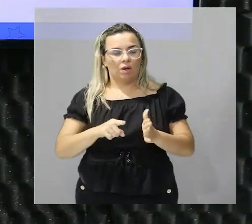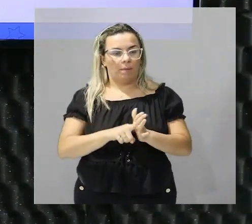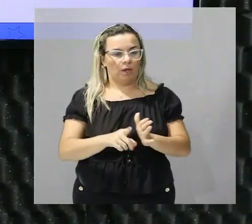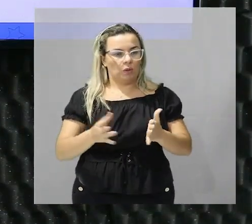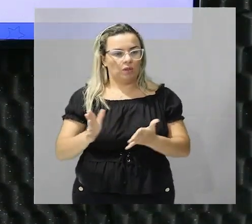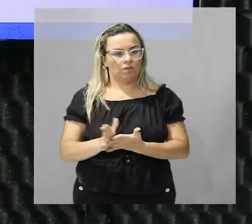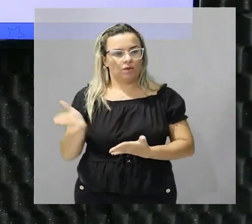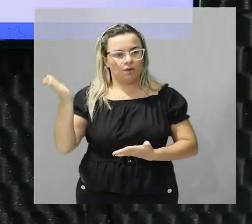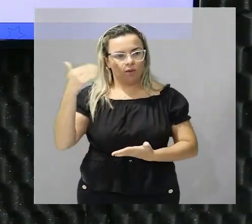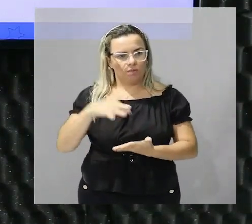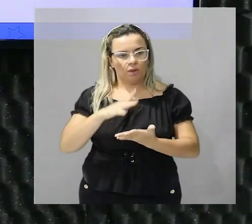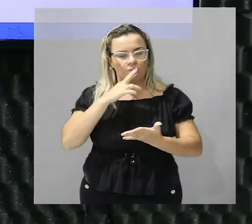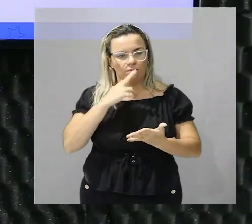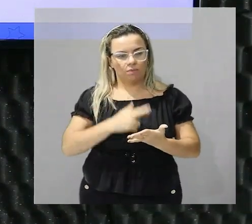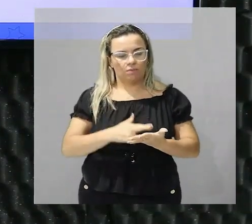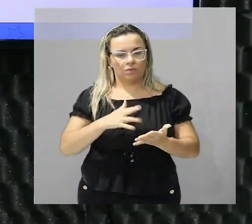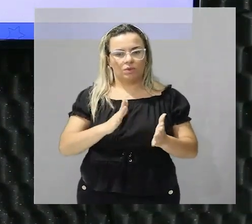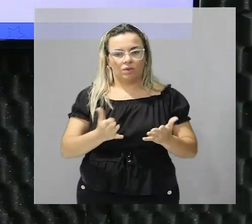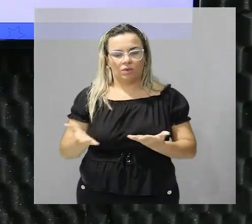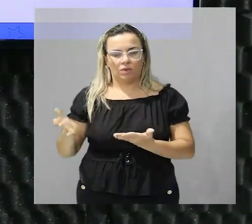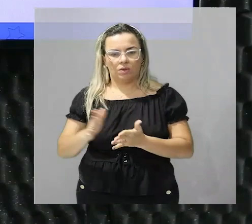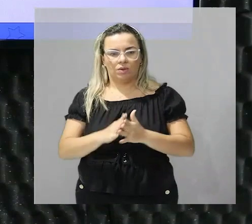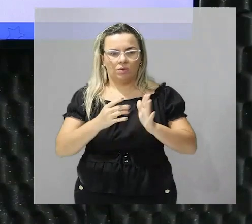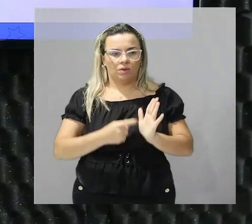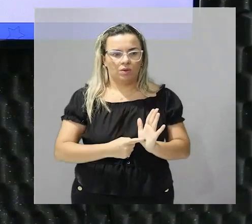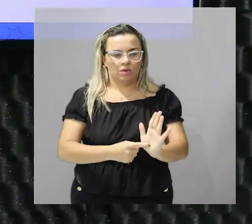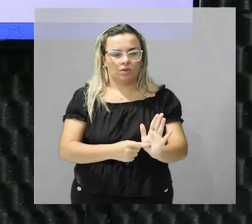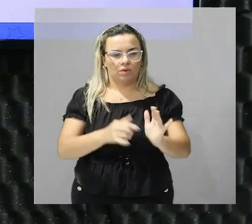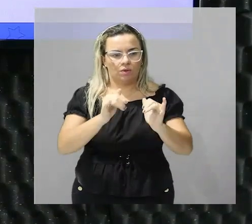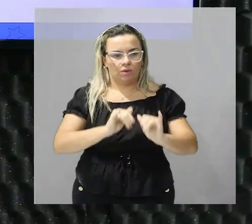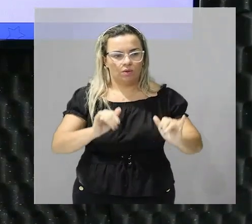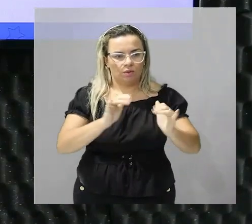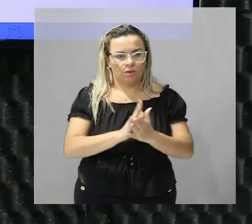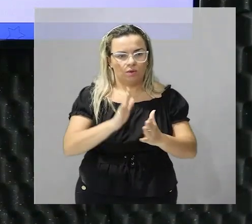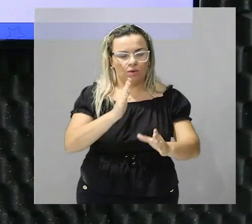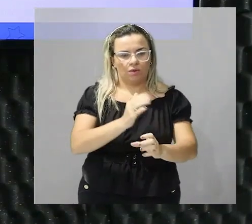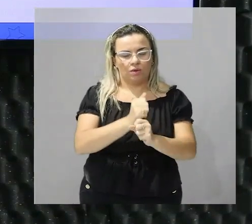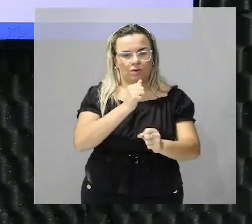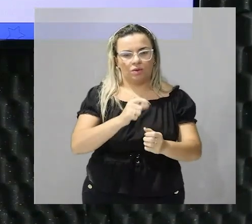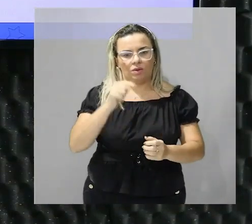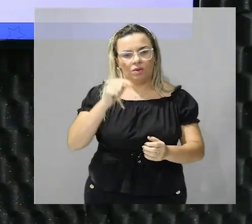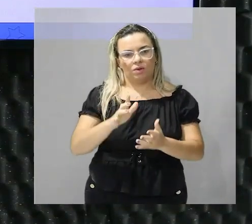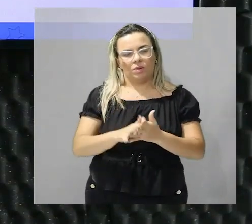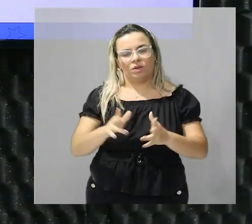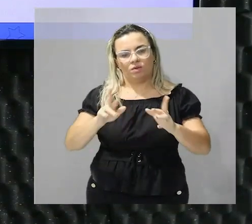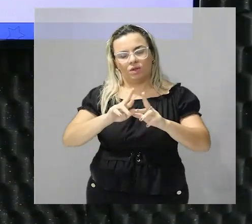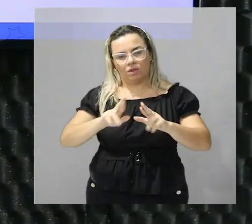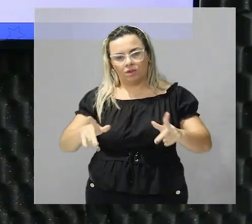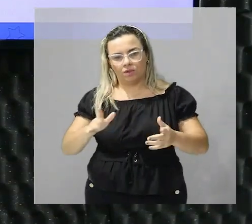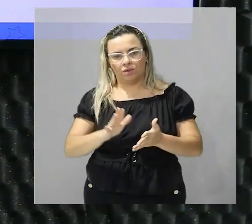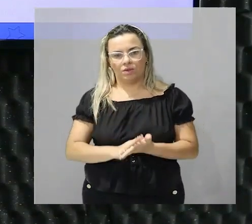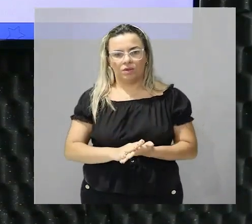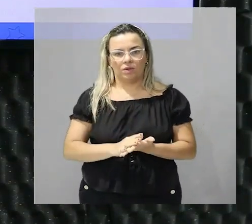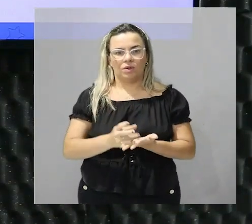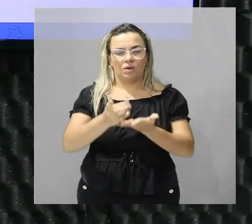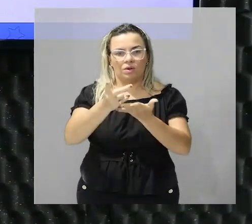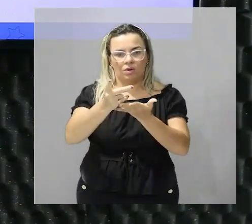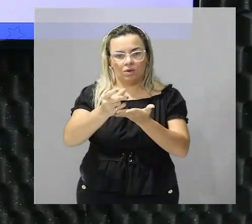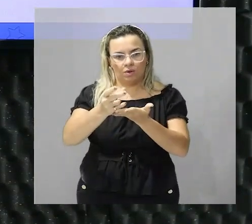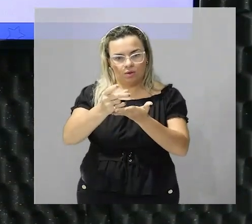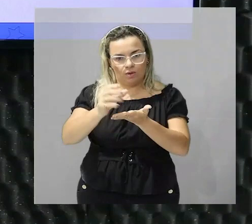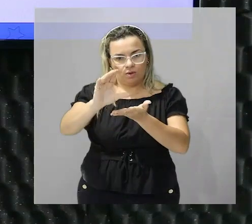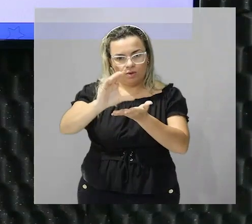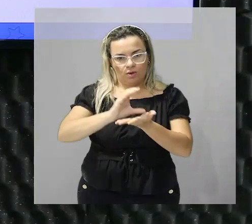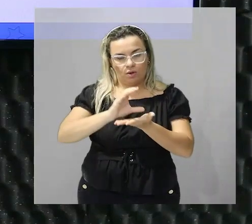a solução. Aqui, nós trazemos a seguinte informação, que o lucro vai ser dado justamente pela diferença entre o ganho